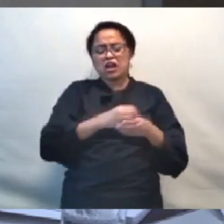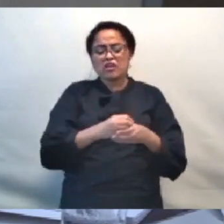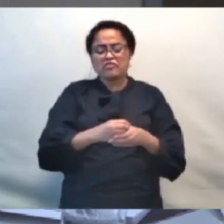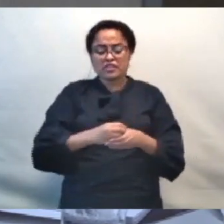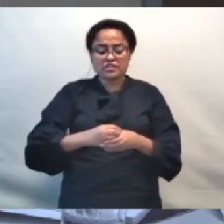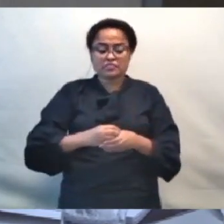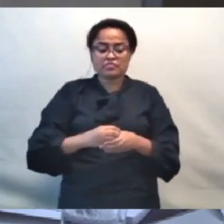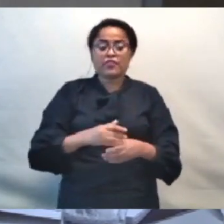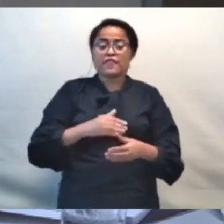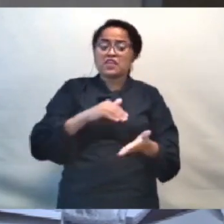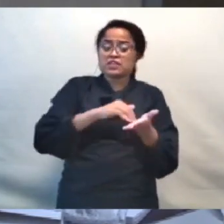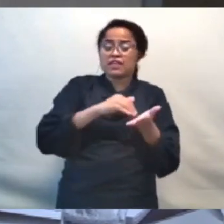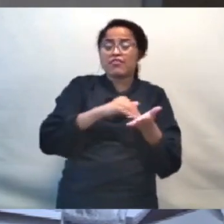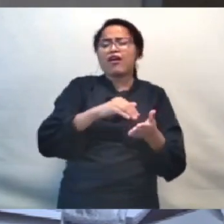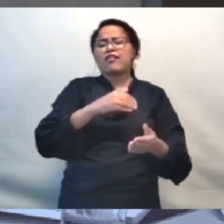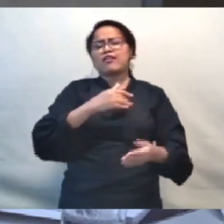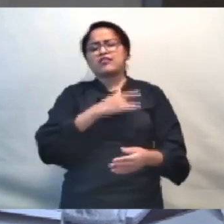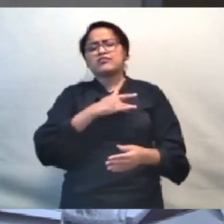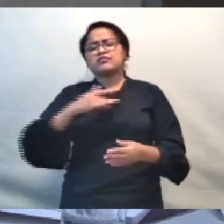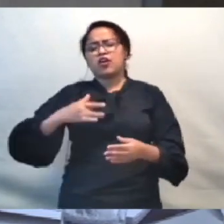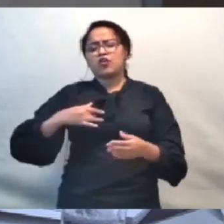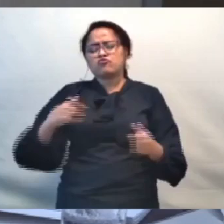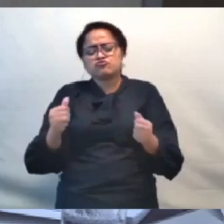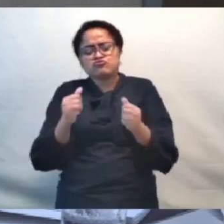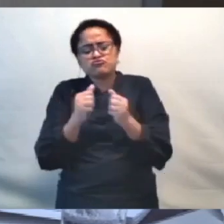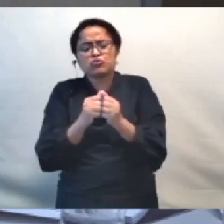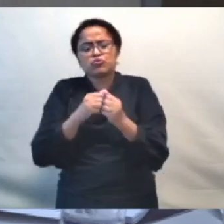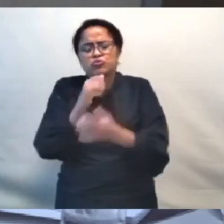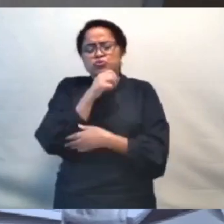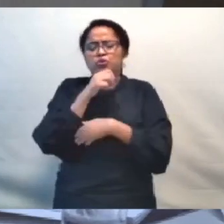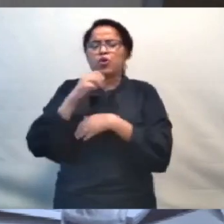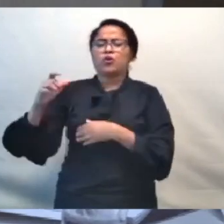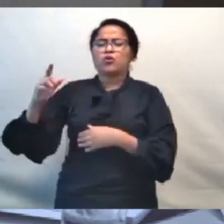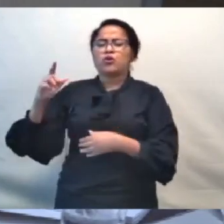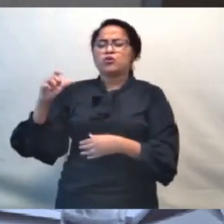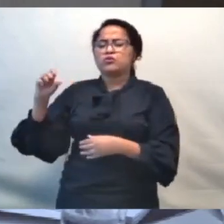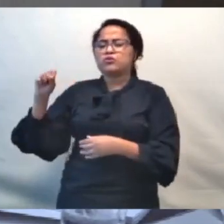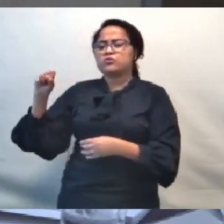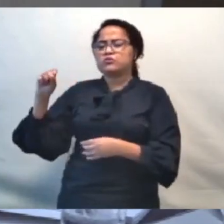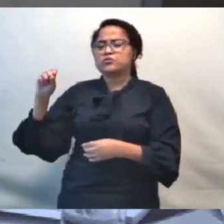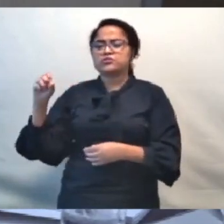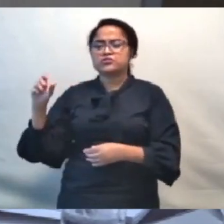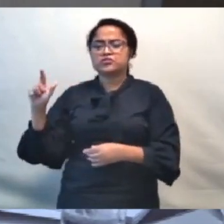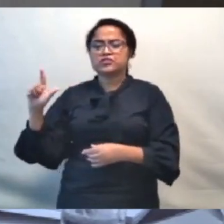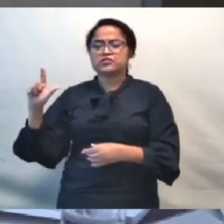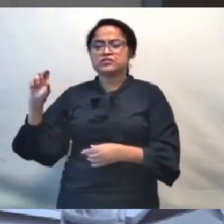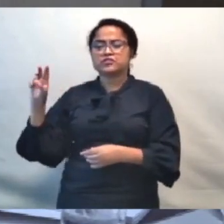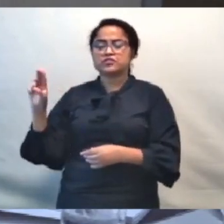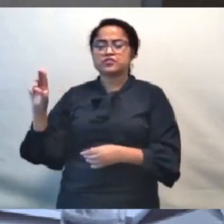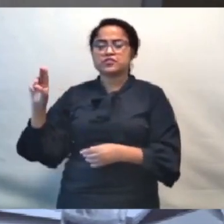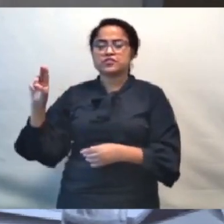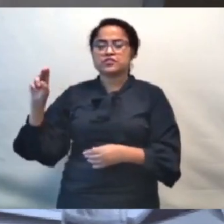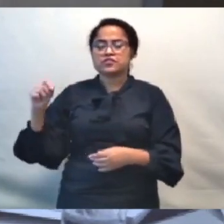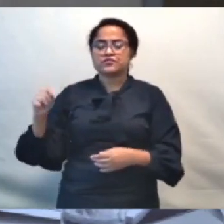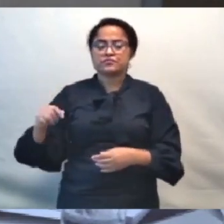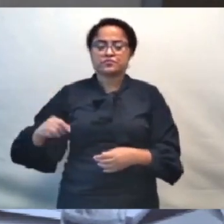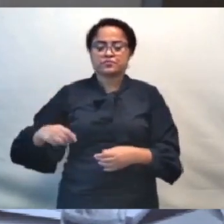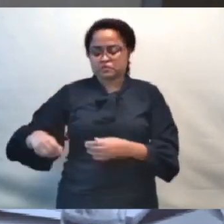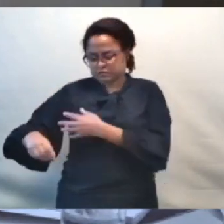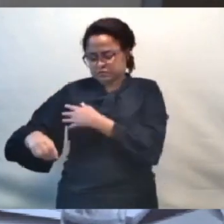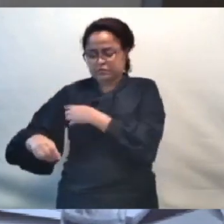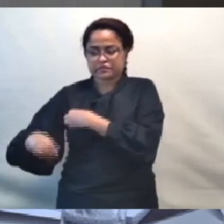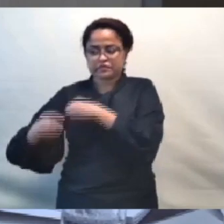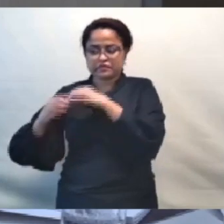SLU, né, se você pudesse explicar para a gente como essas ações estão caminhando. Porque, quando vocês falam, a gente não consegue ver isso na